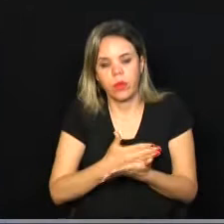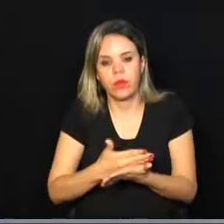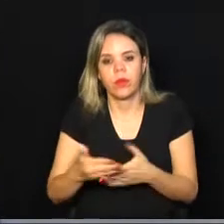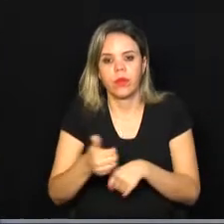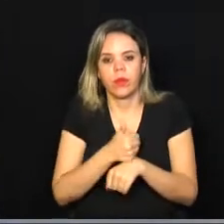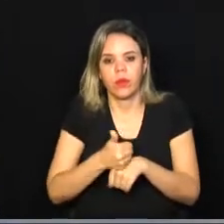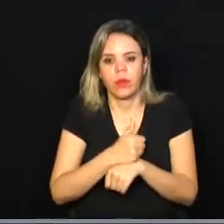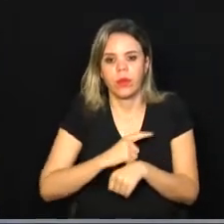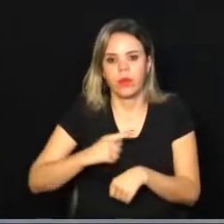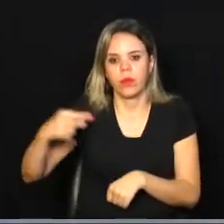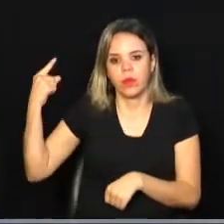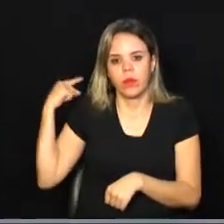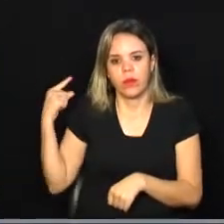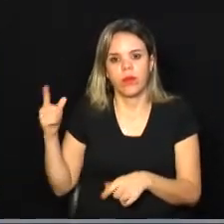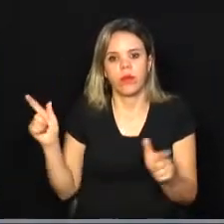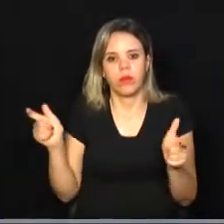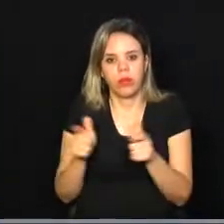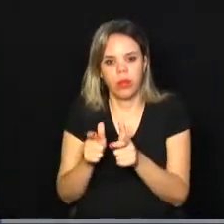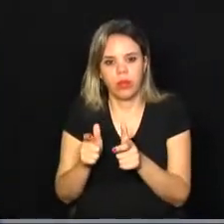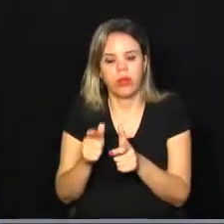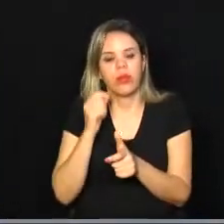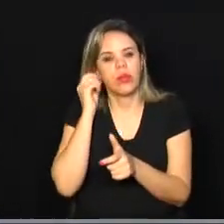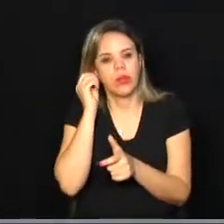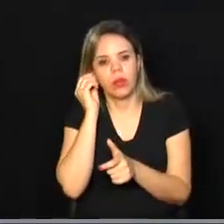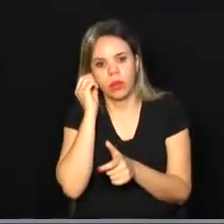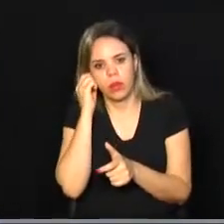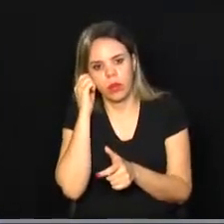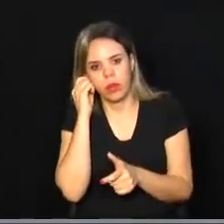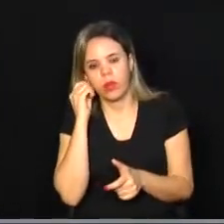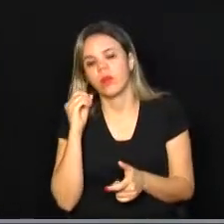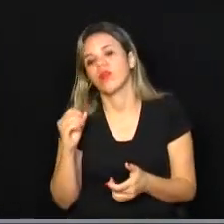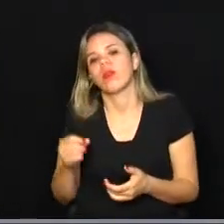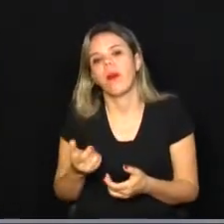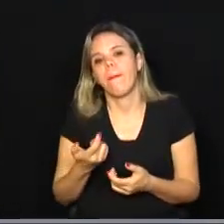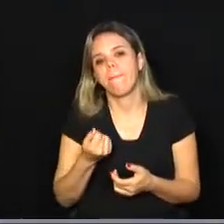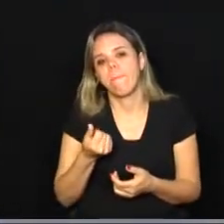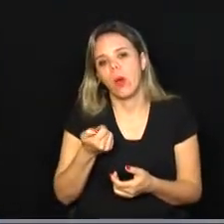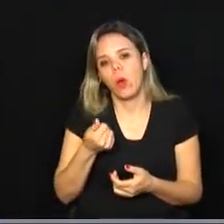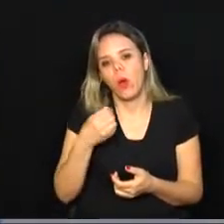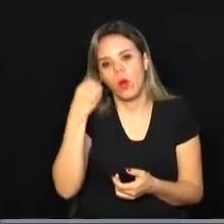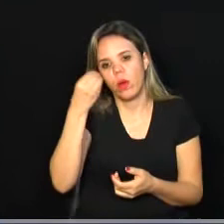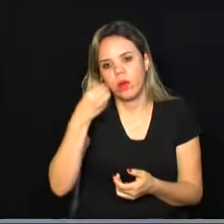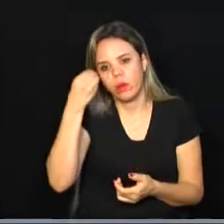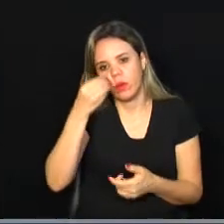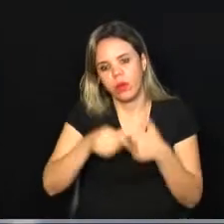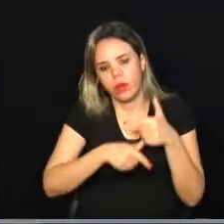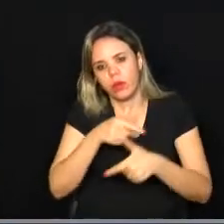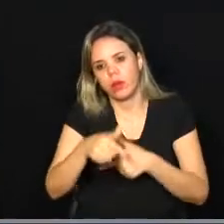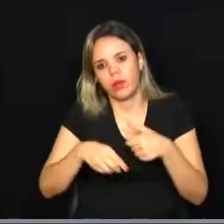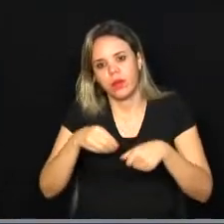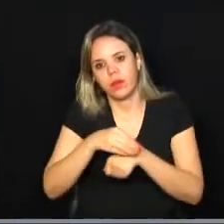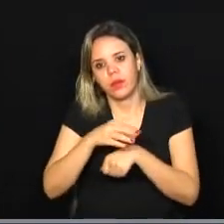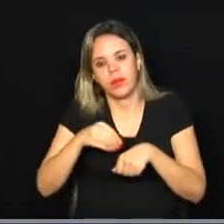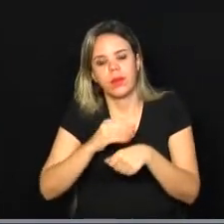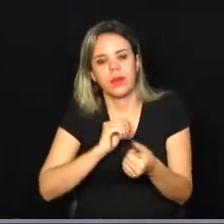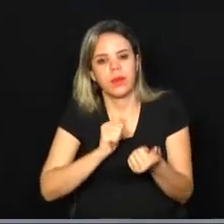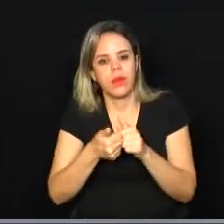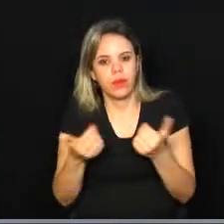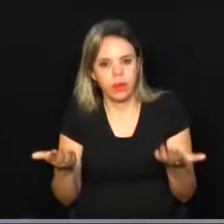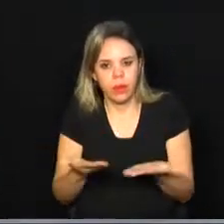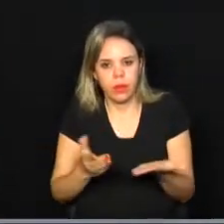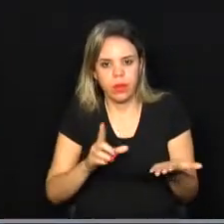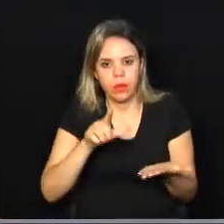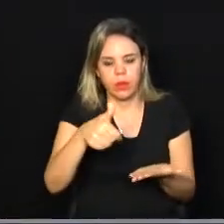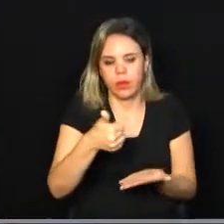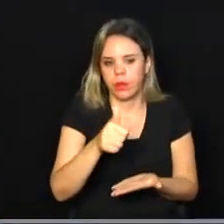carreira, eu tinha menos recursos, poucas vivências para trabalhar com os atletas. Agora, depois